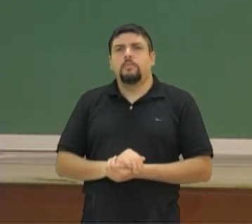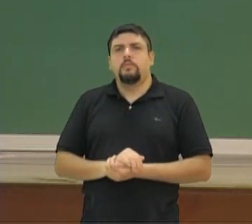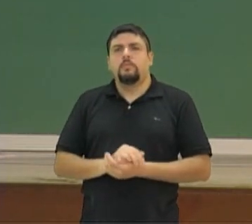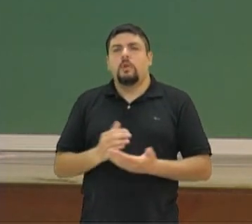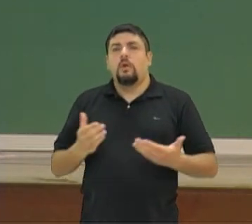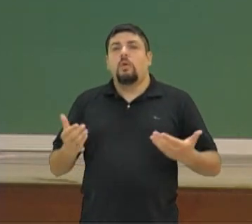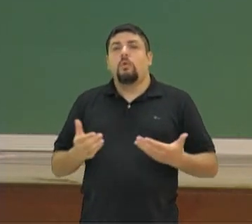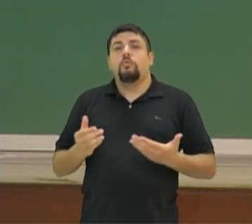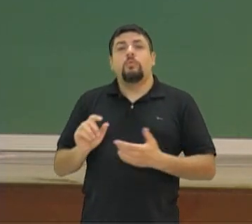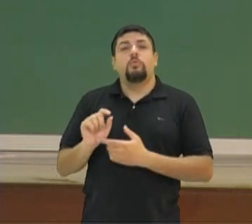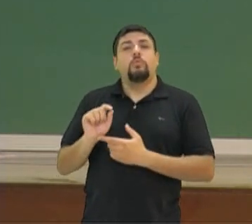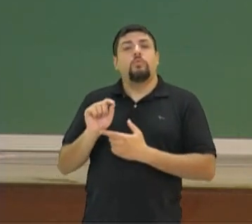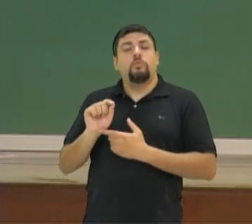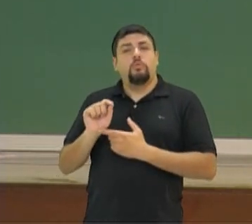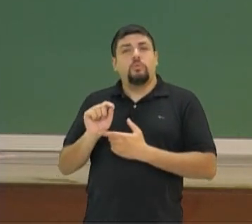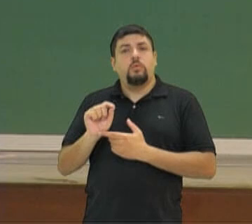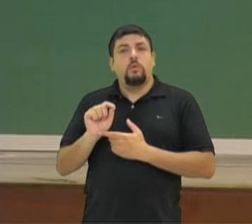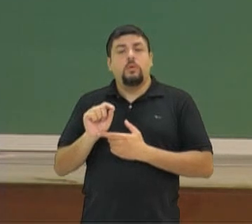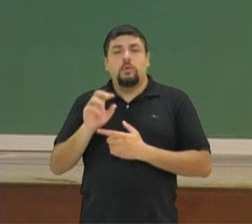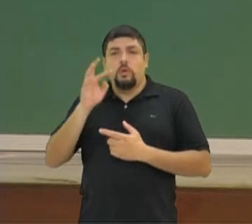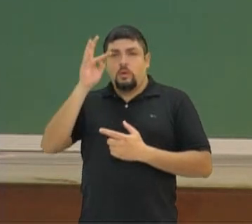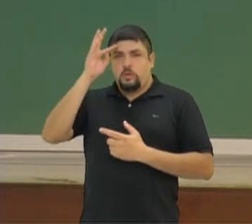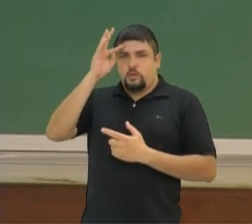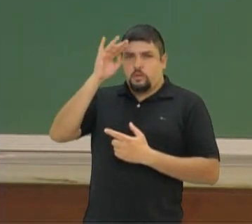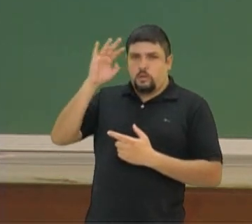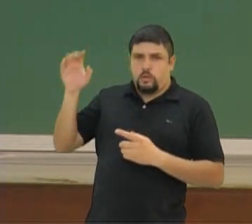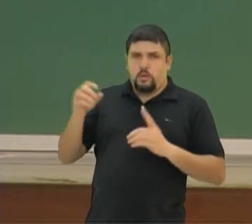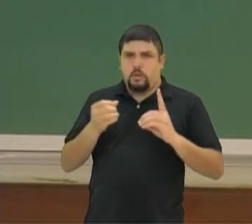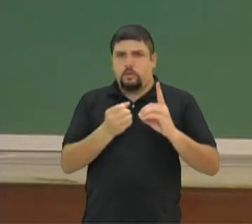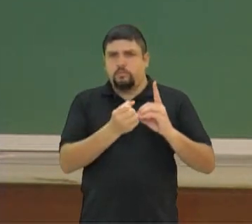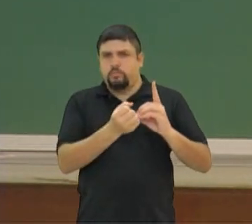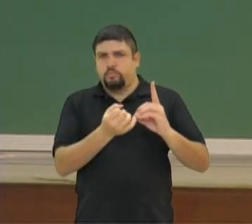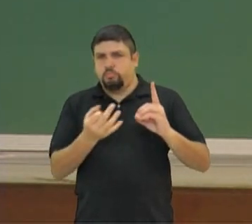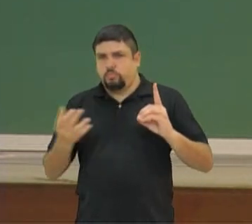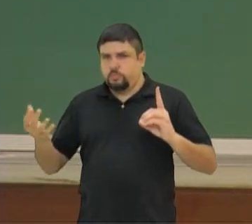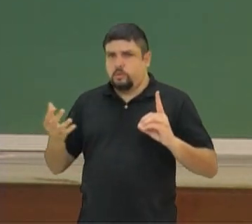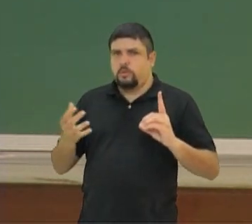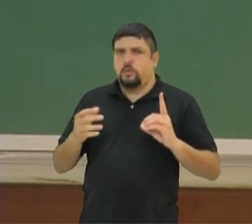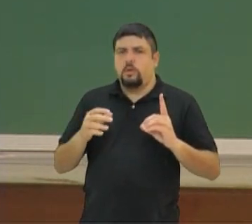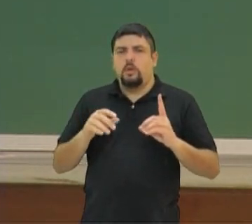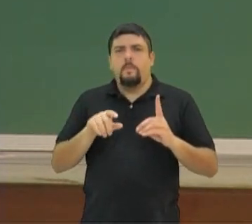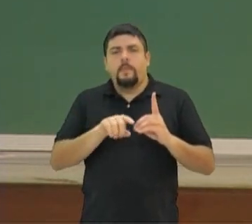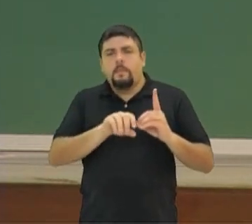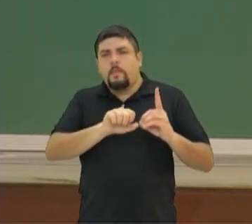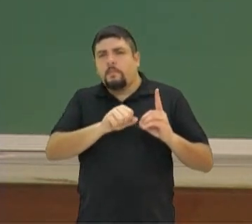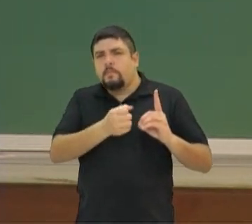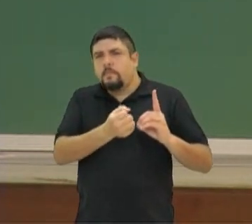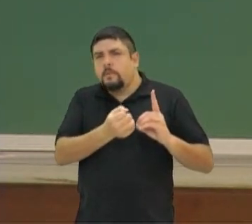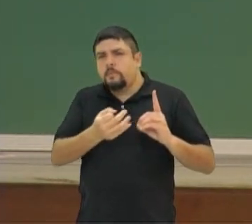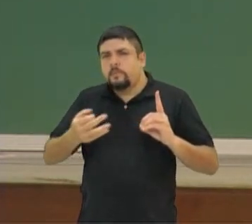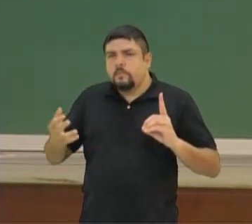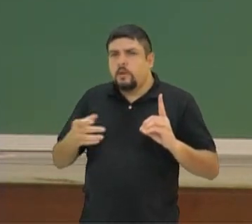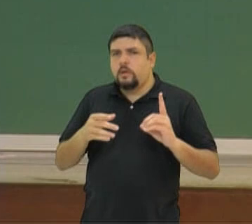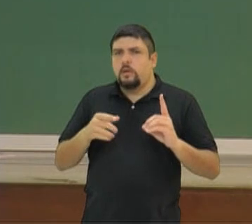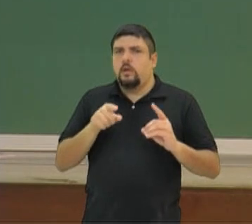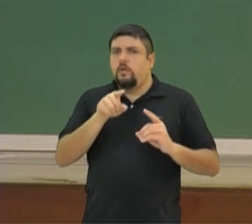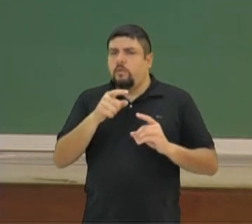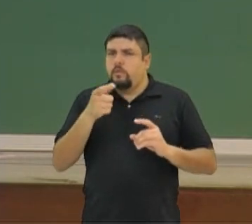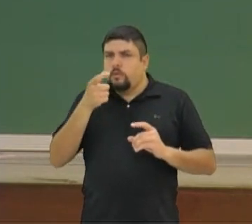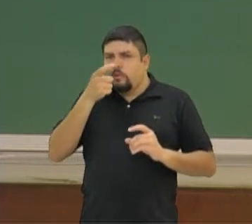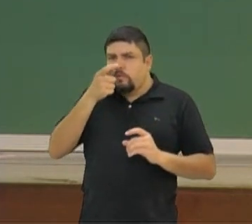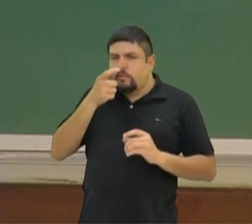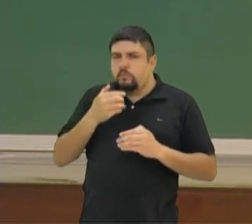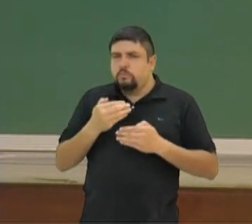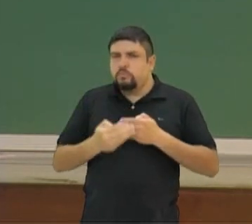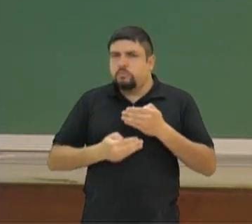da decomposição, né? Raízes complexas de equações polinomiais com coeficientes reais. Teorema da decomposição, vocês vão ver que parte disso